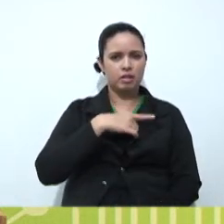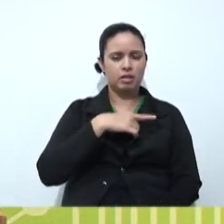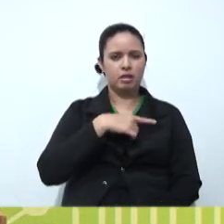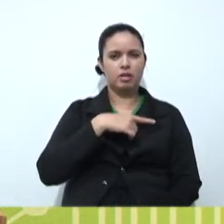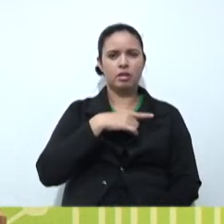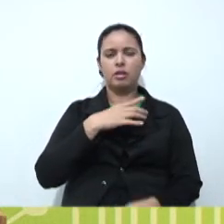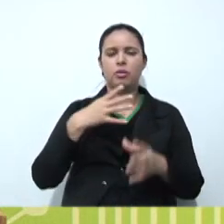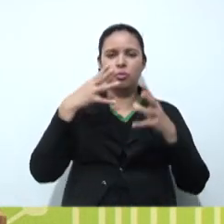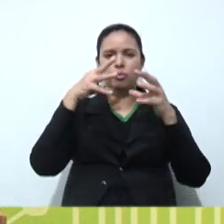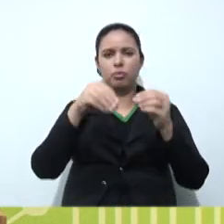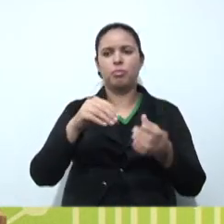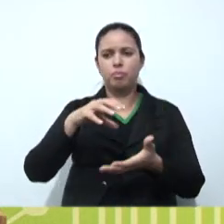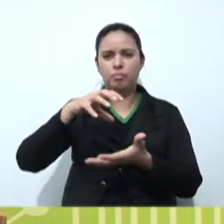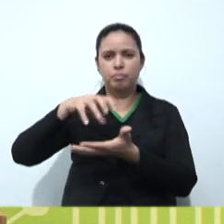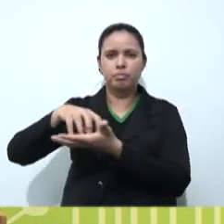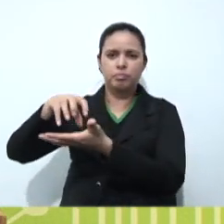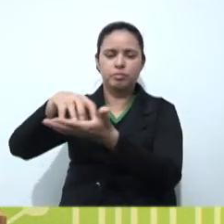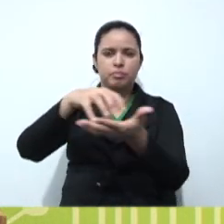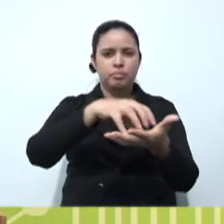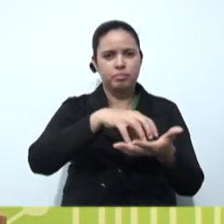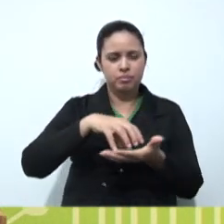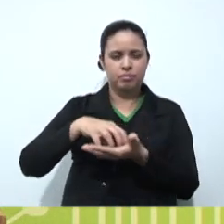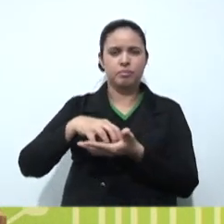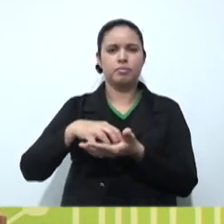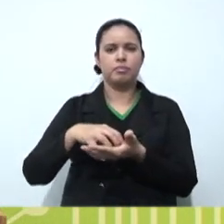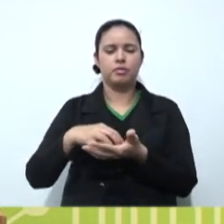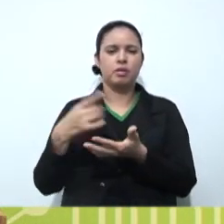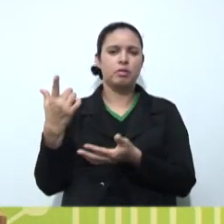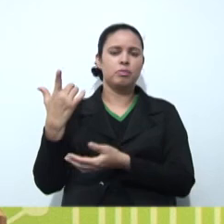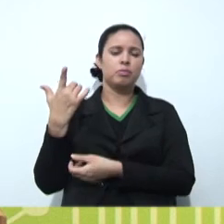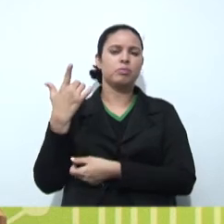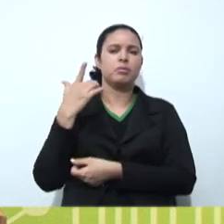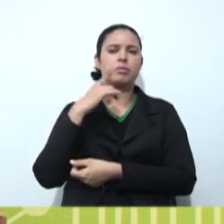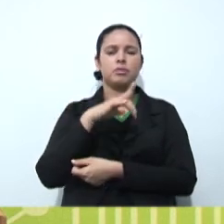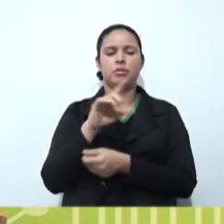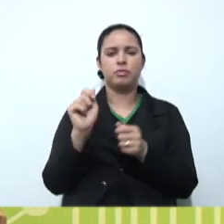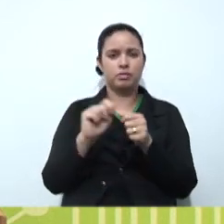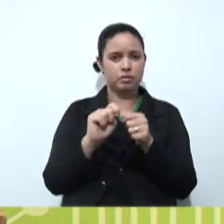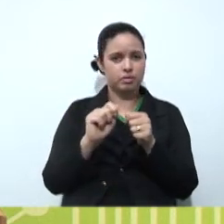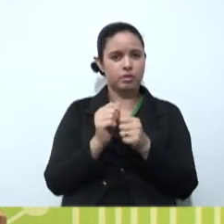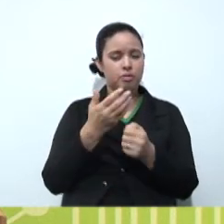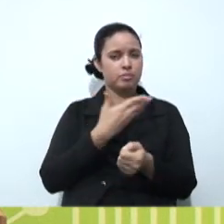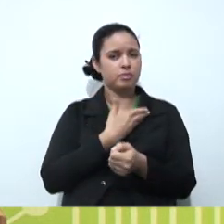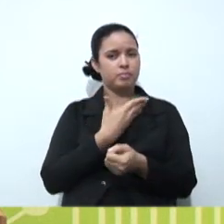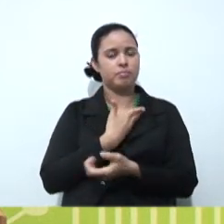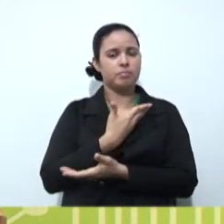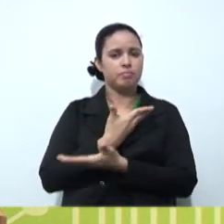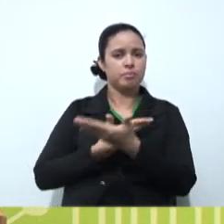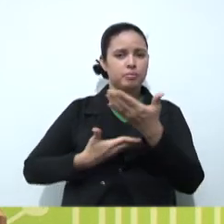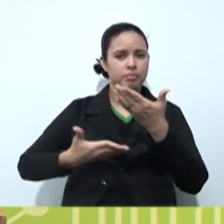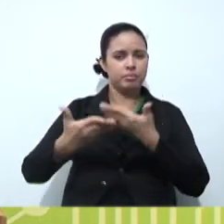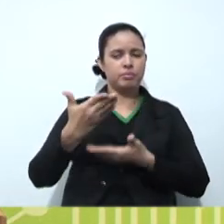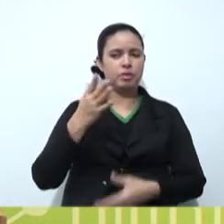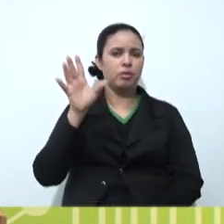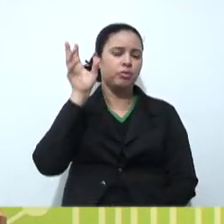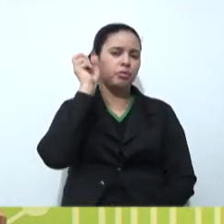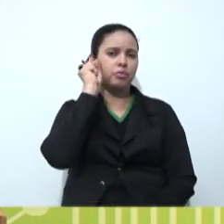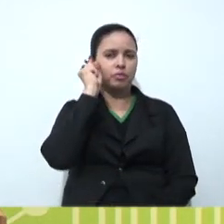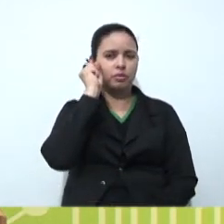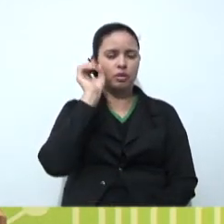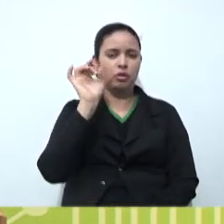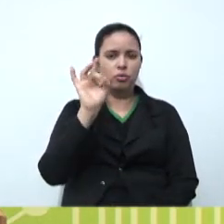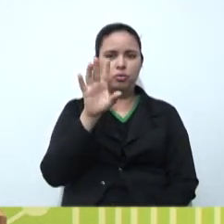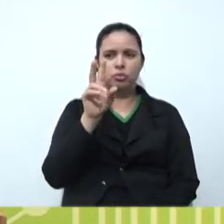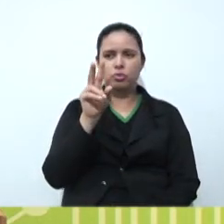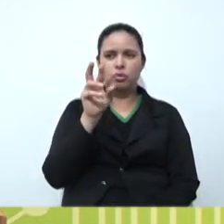em todos os ambientes da organização para que ela possa fazer amizades e possa realmente ouvir. Ele não é um